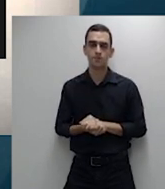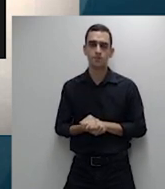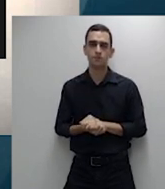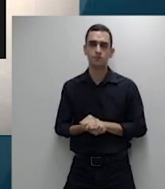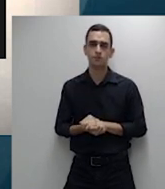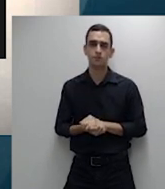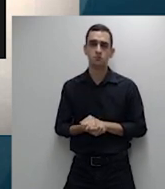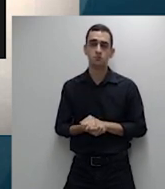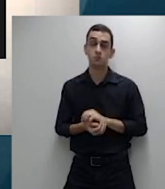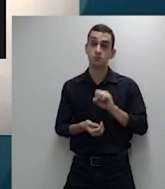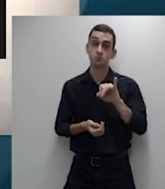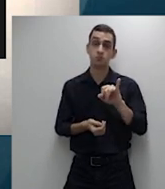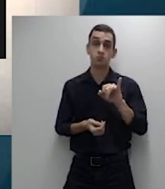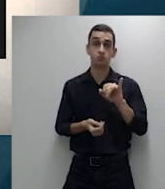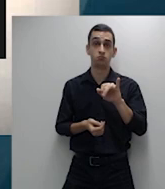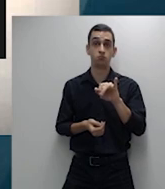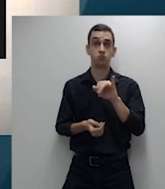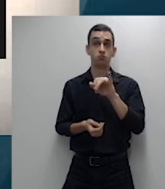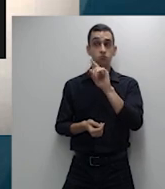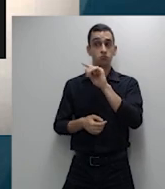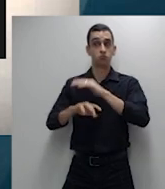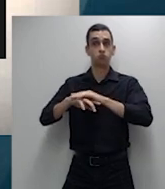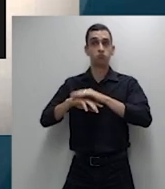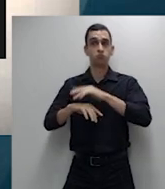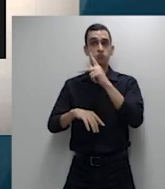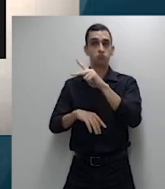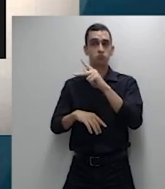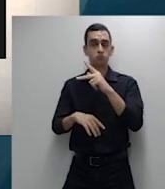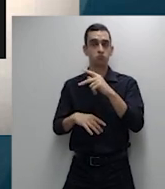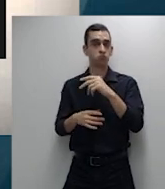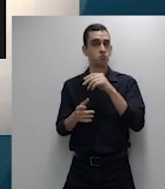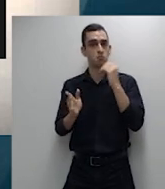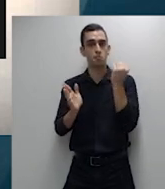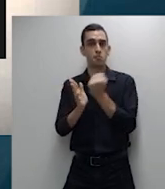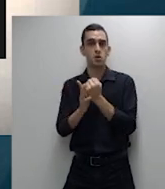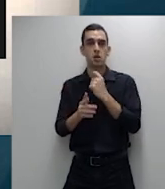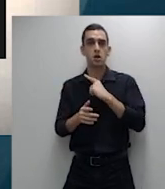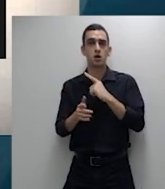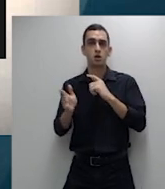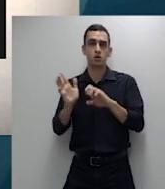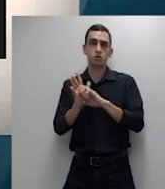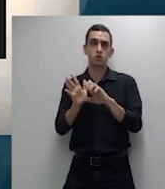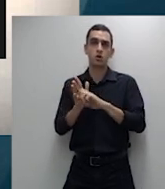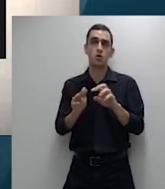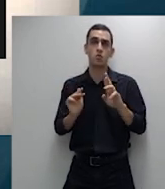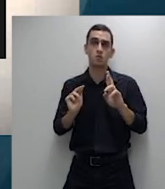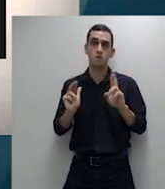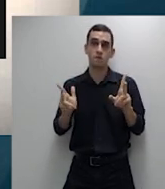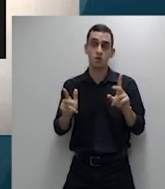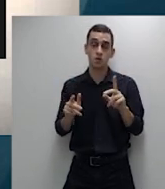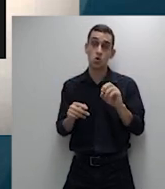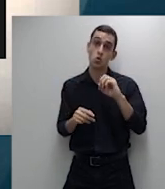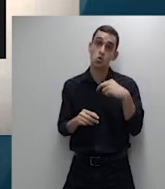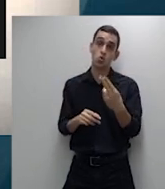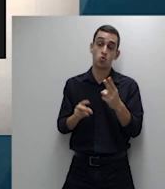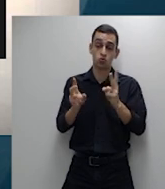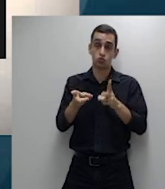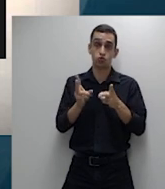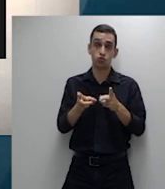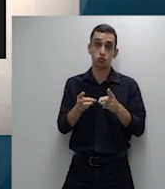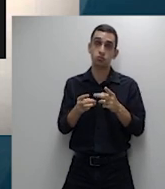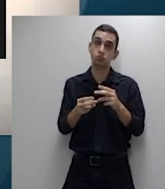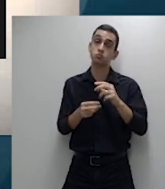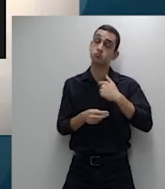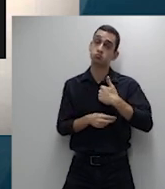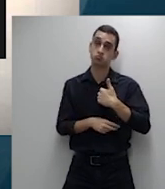lograsse êxito forma prosseguir nas demais etapas e isso porque o mar vez que